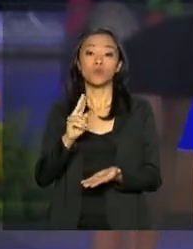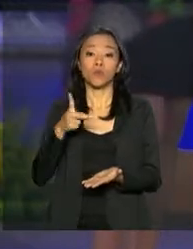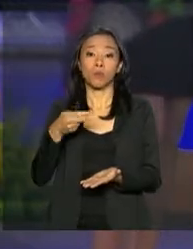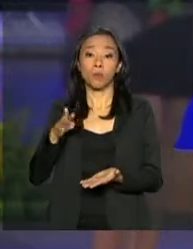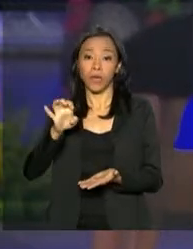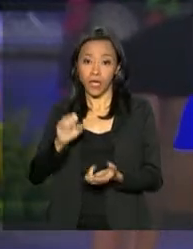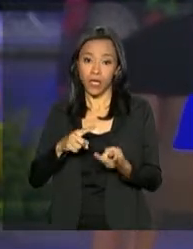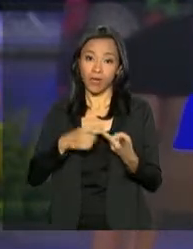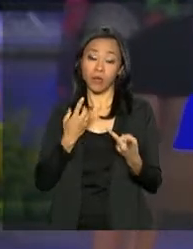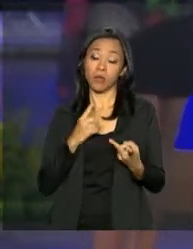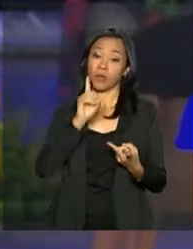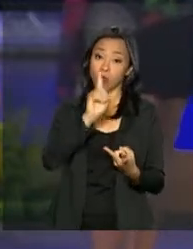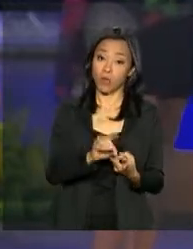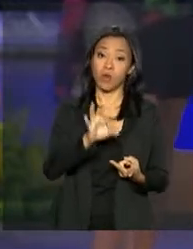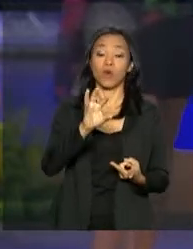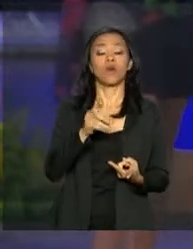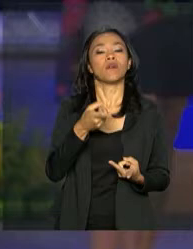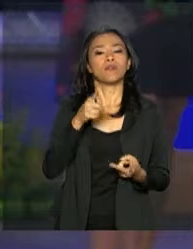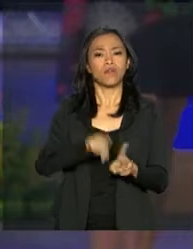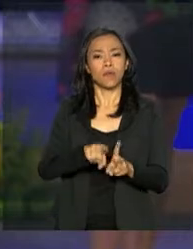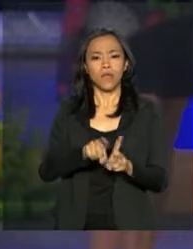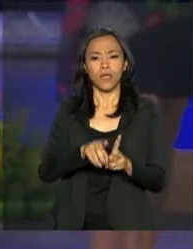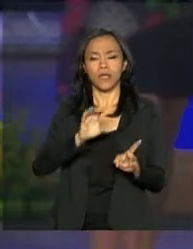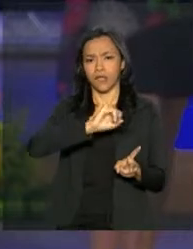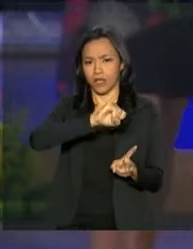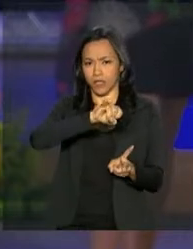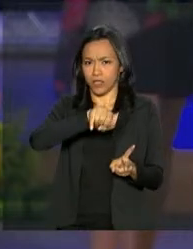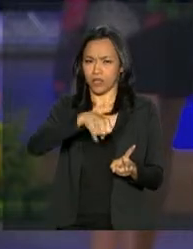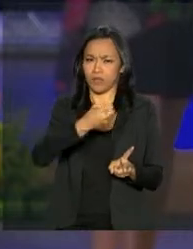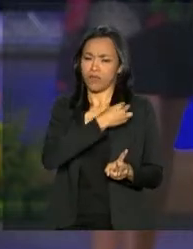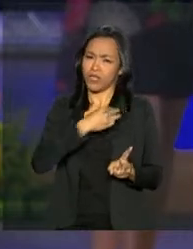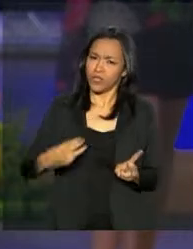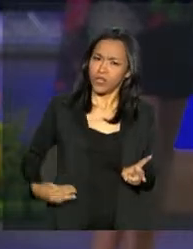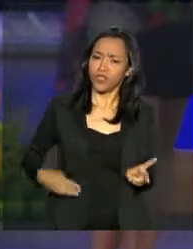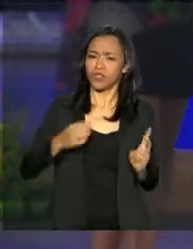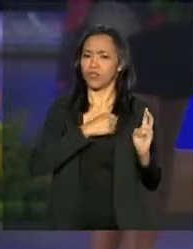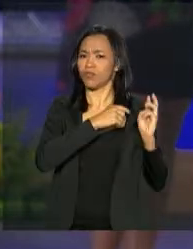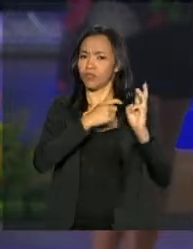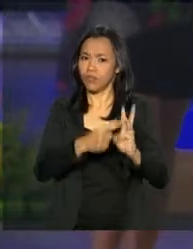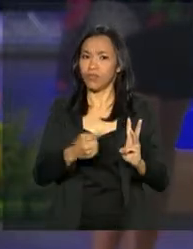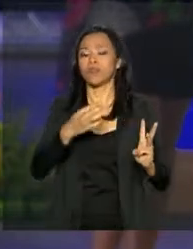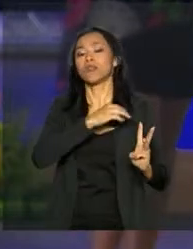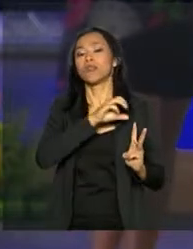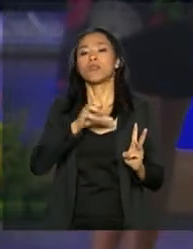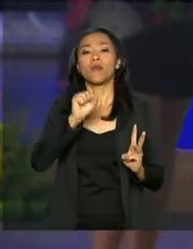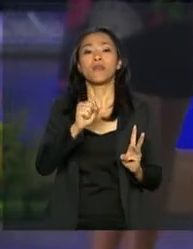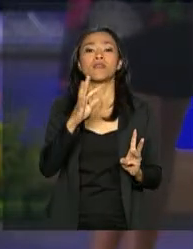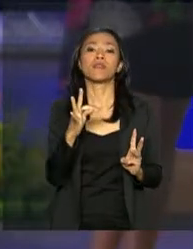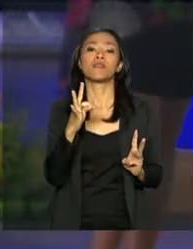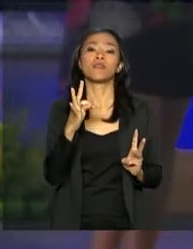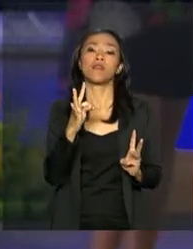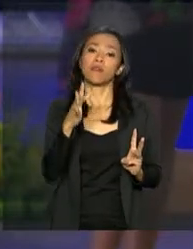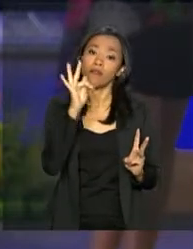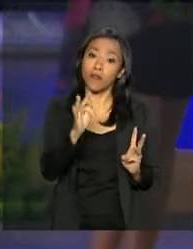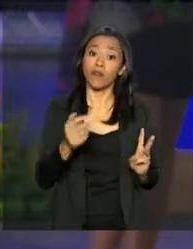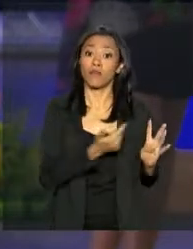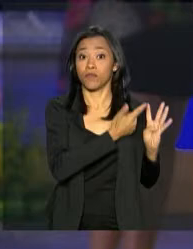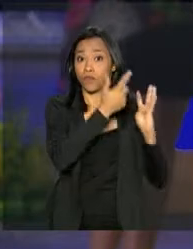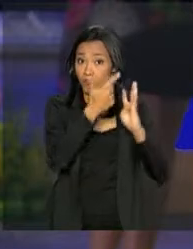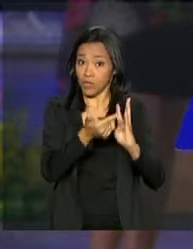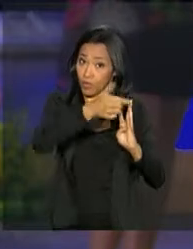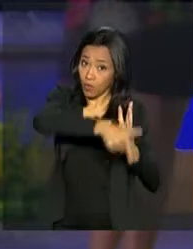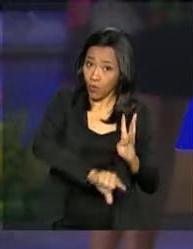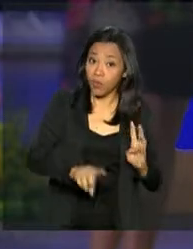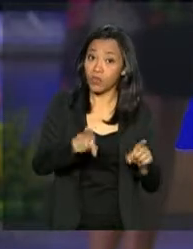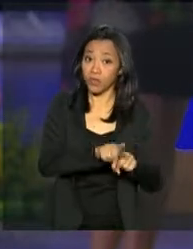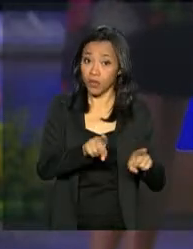Raquel Dodge, o ministro da Segurança Pública, Raul Jungmann, os ministros do STF, Carmen Lúcia e Luiz Roberto Barroso, o Fundo das